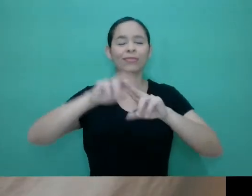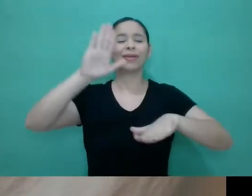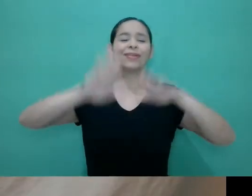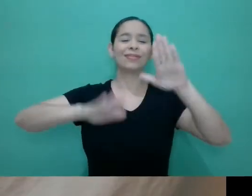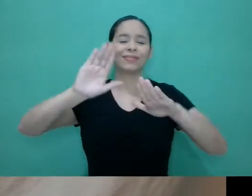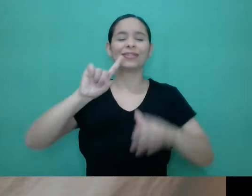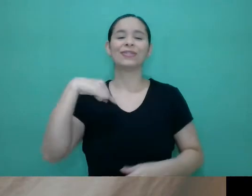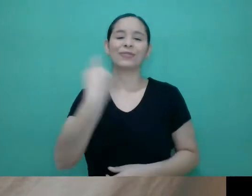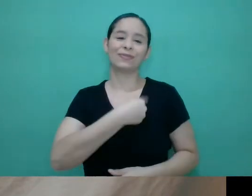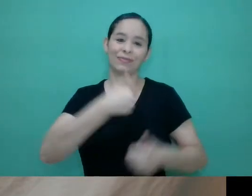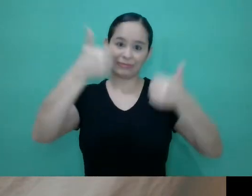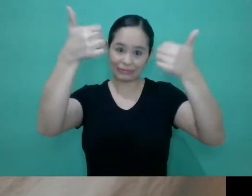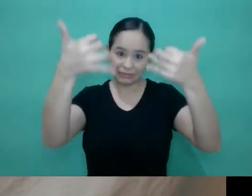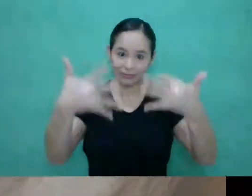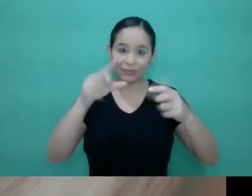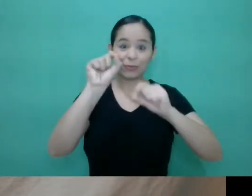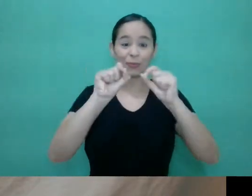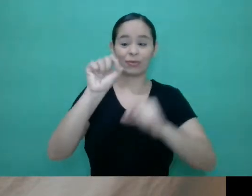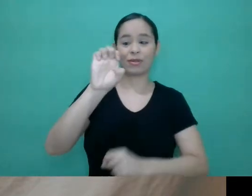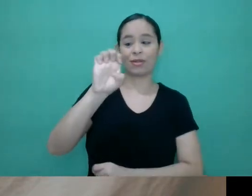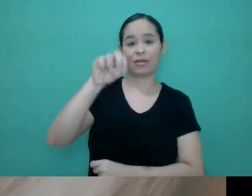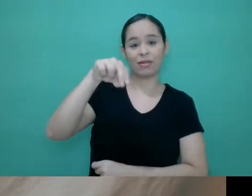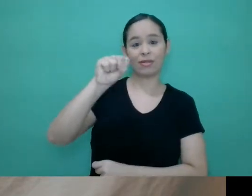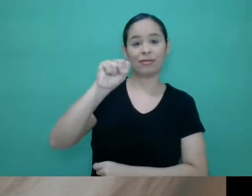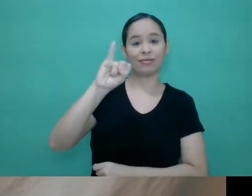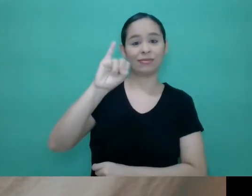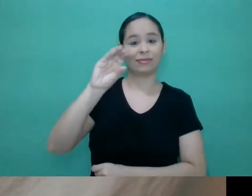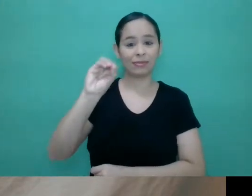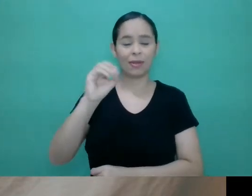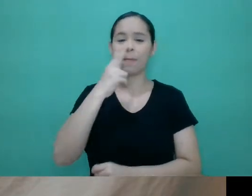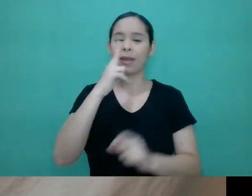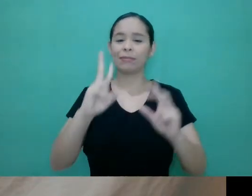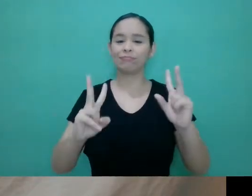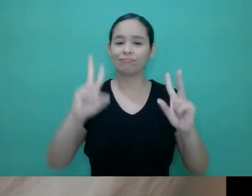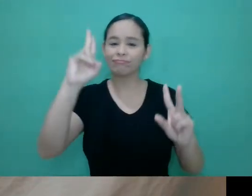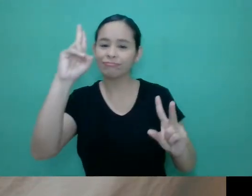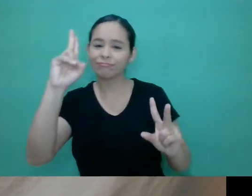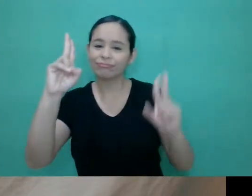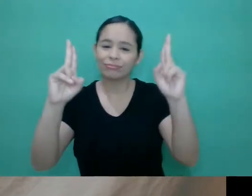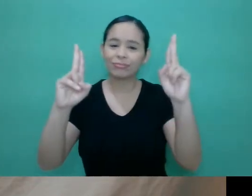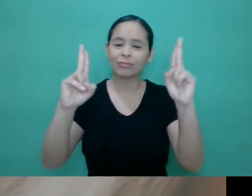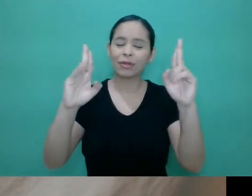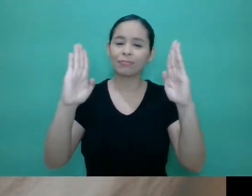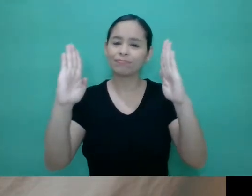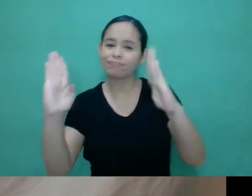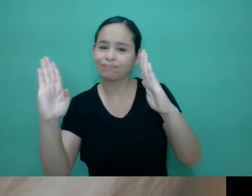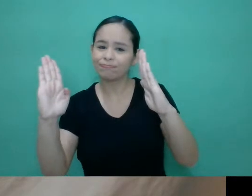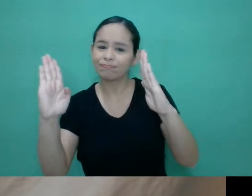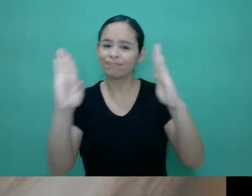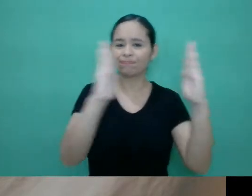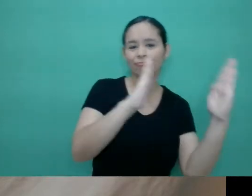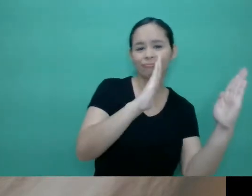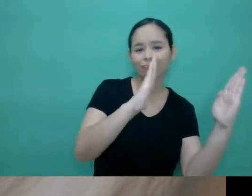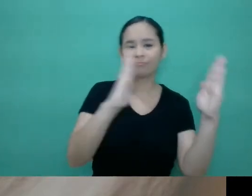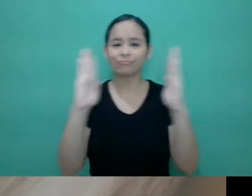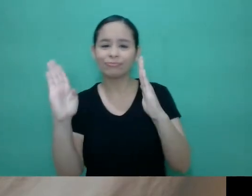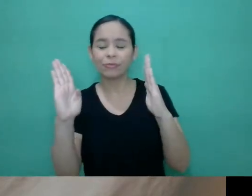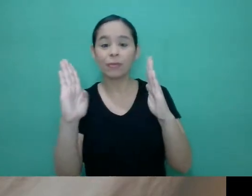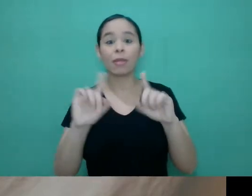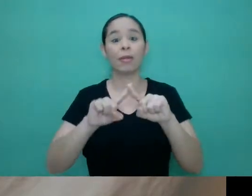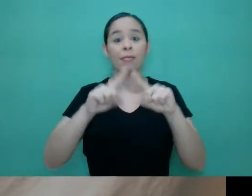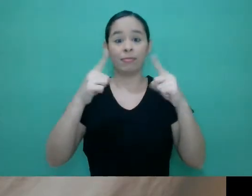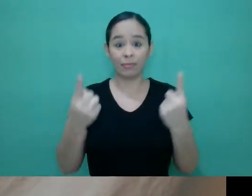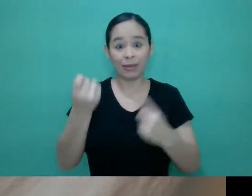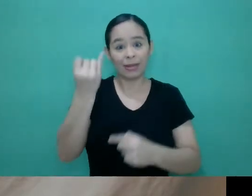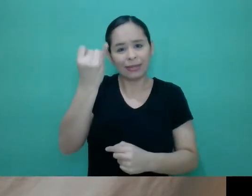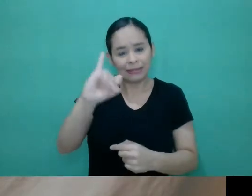gente diz que o ensaio ele tem um caráter fragmentário, descosturado, né? Mas por mais que ele